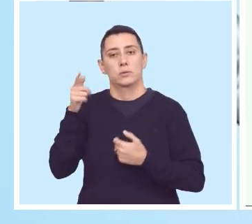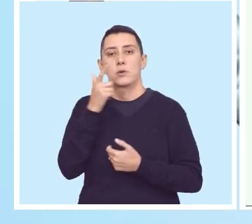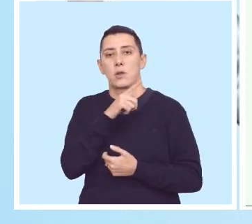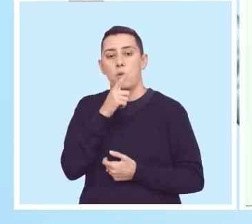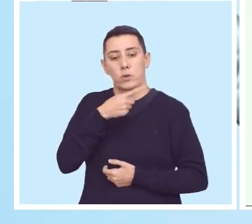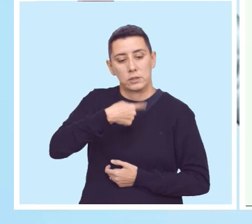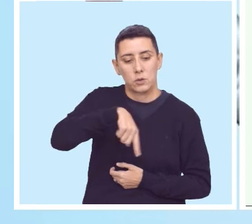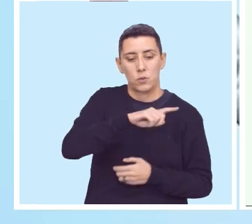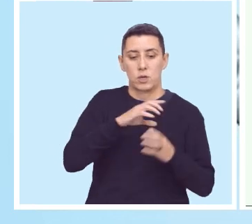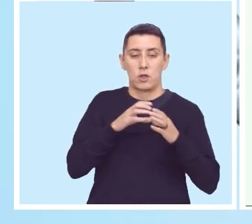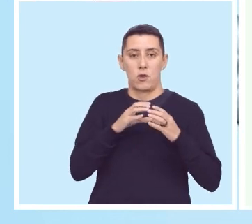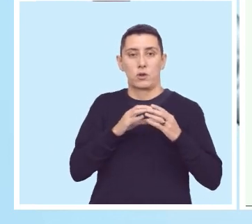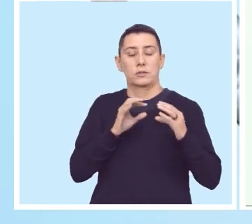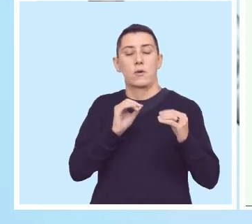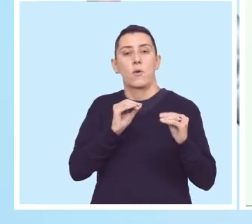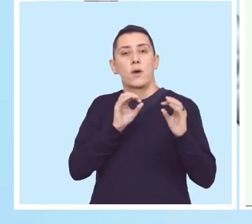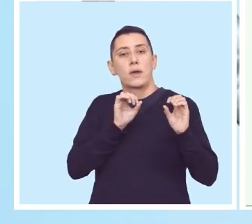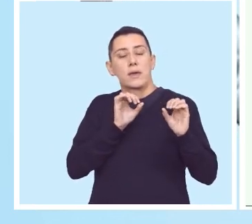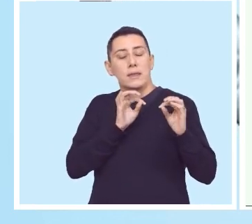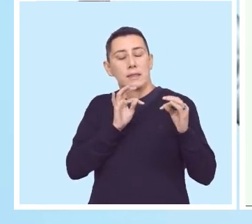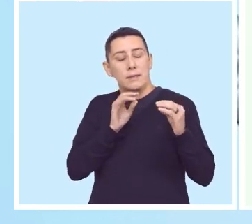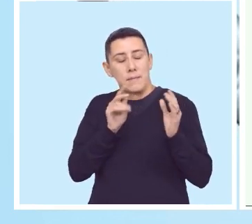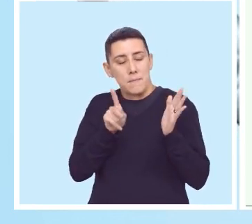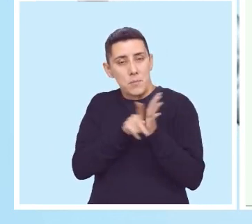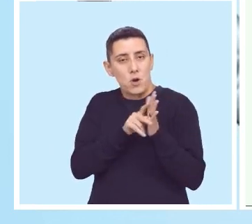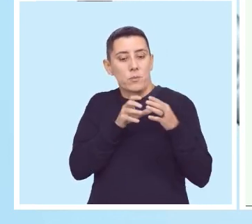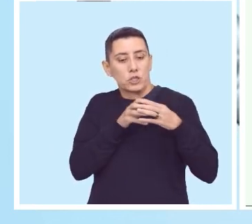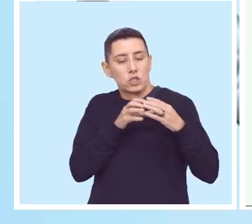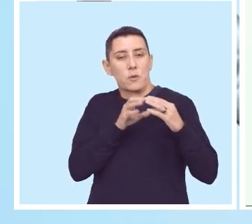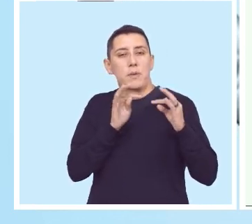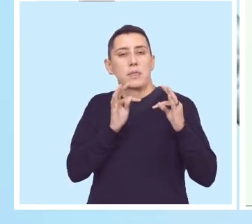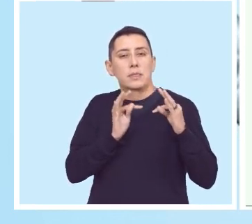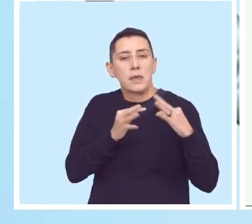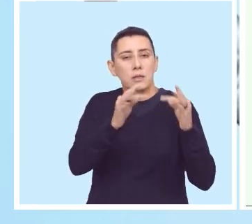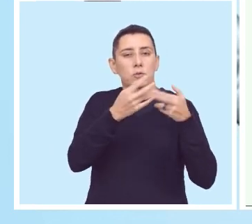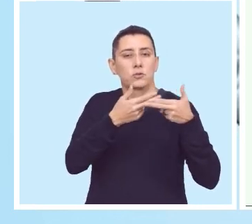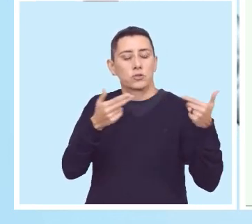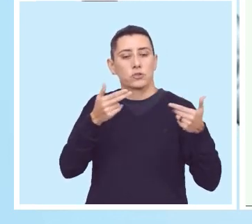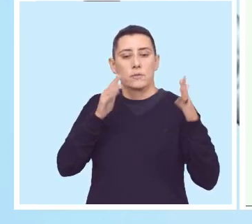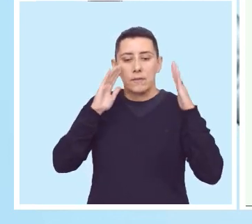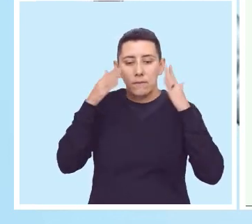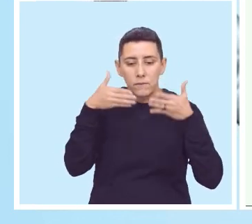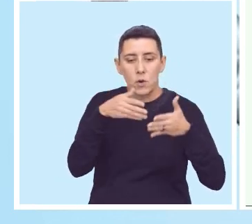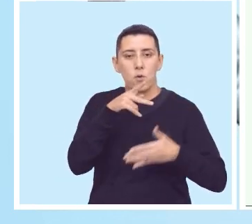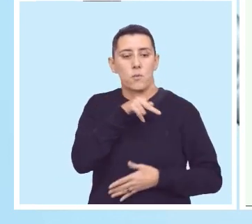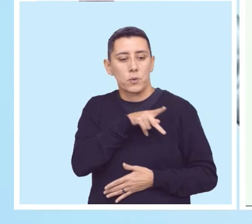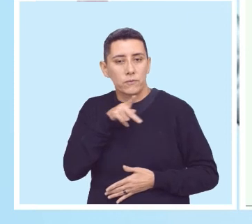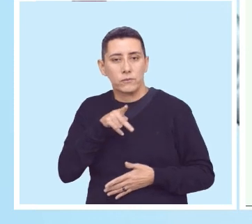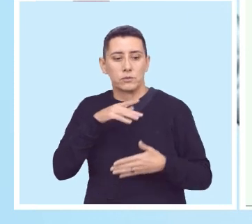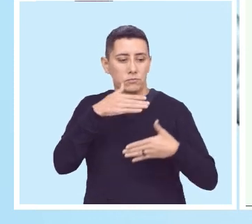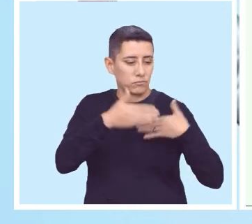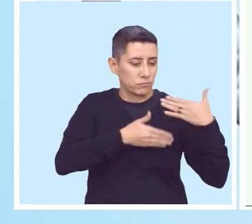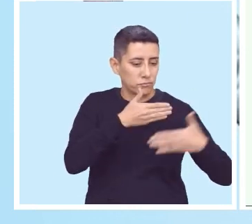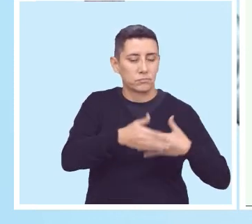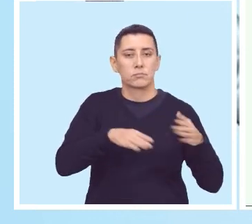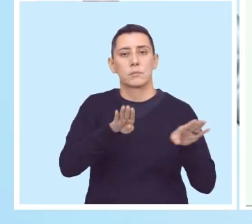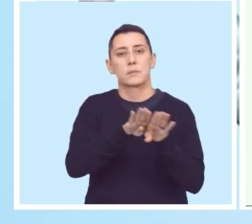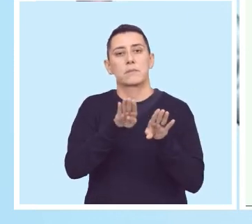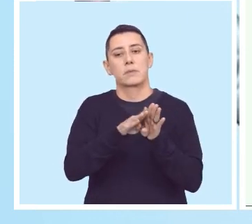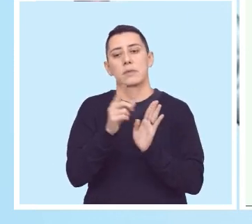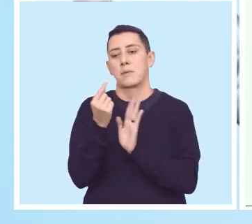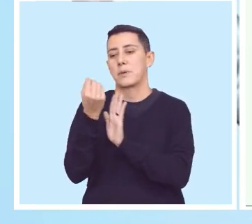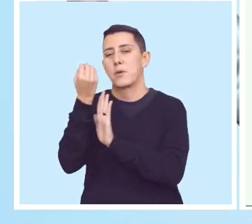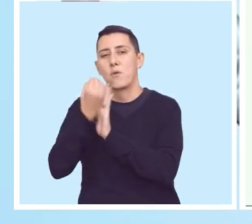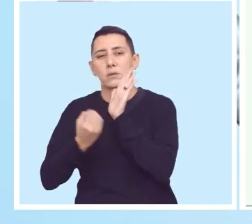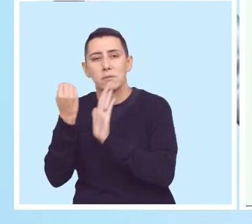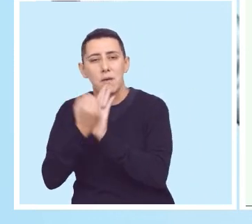técnicos, professores, pesquisadores, ficássemos focados na parte técnica do projeto e a parte mais